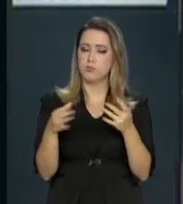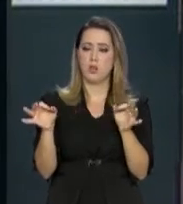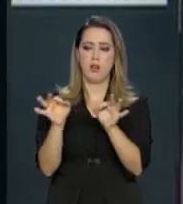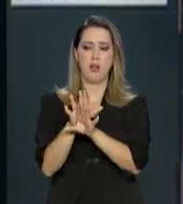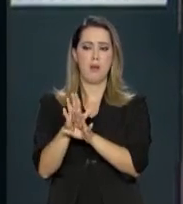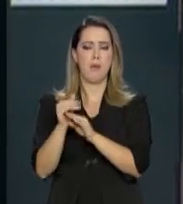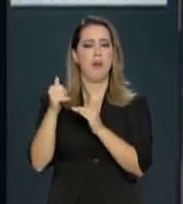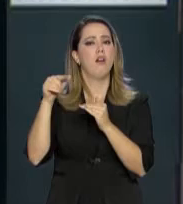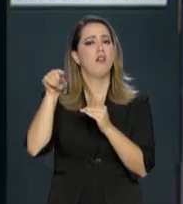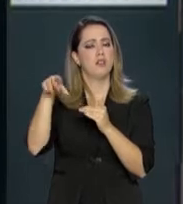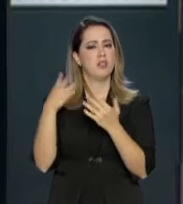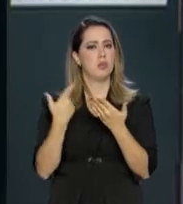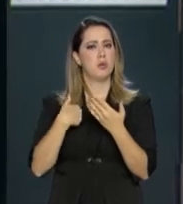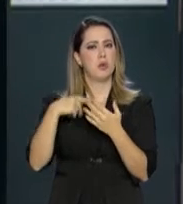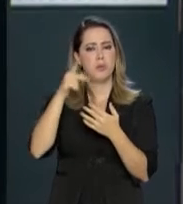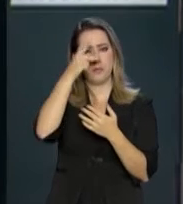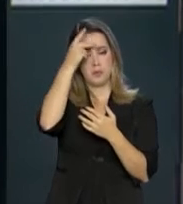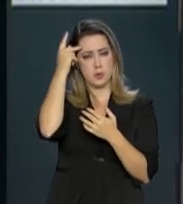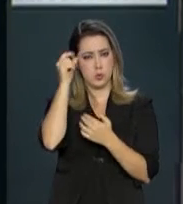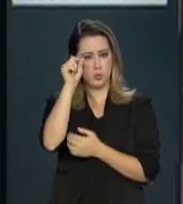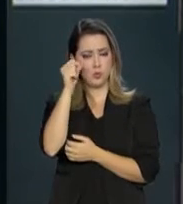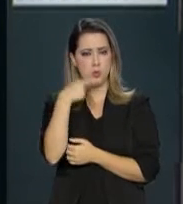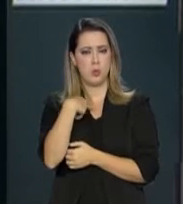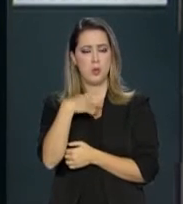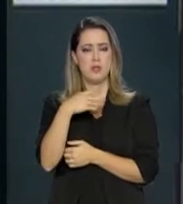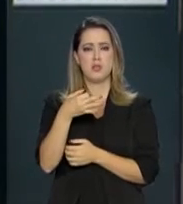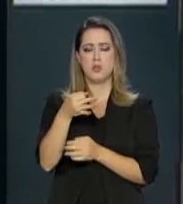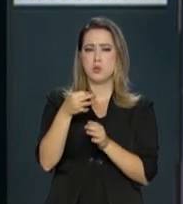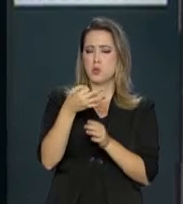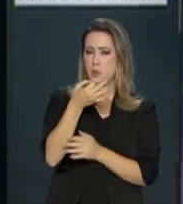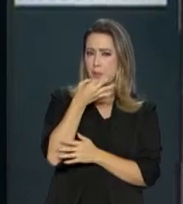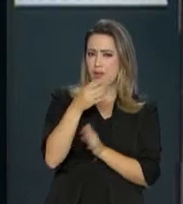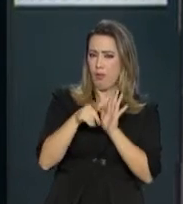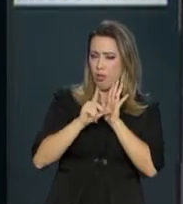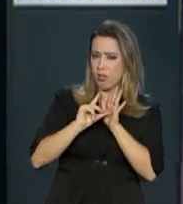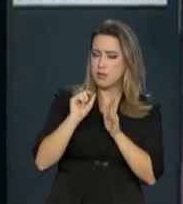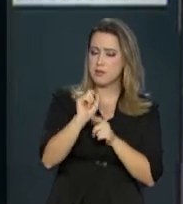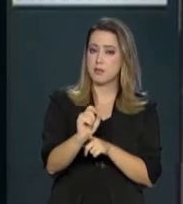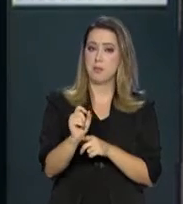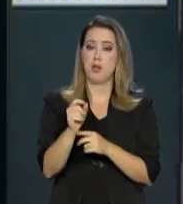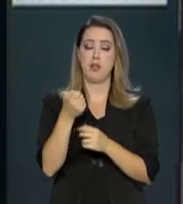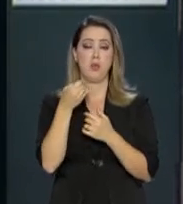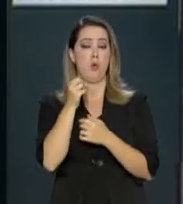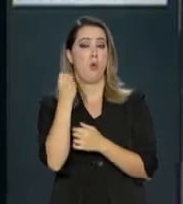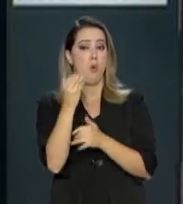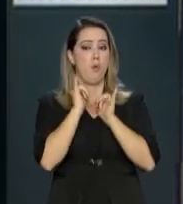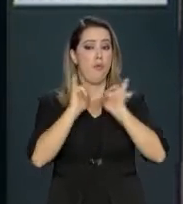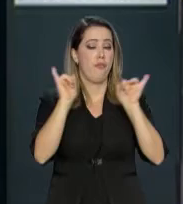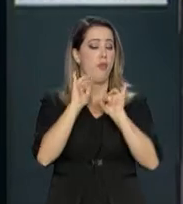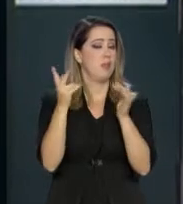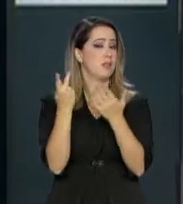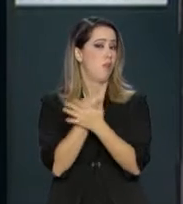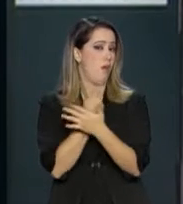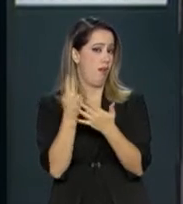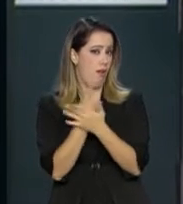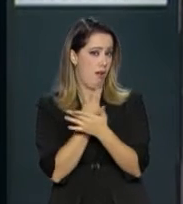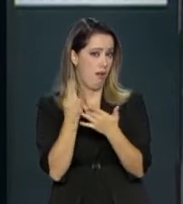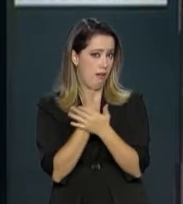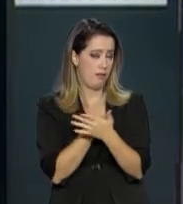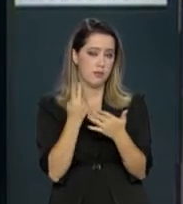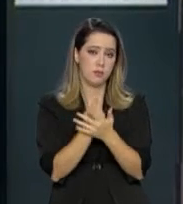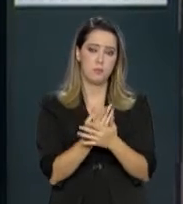eliminar certos preconceitos e certas notícias equivocadas. Por exemplo, a de